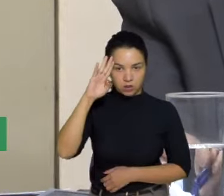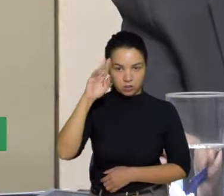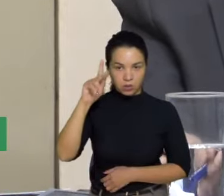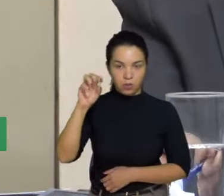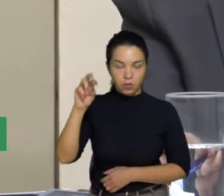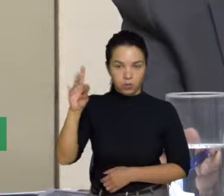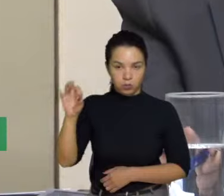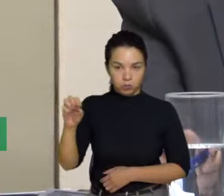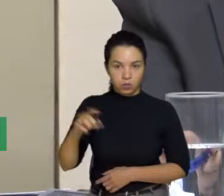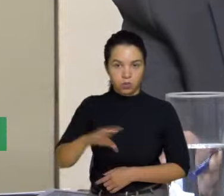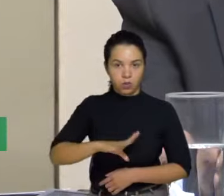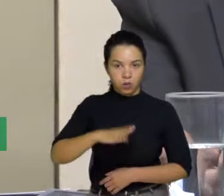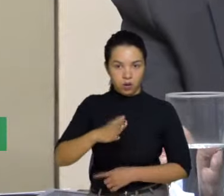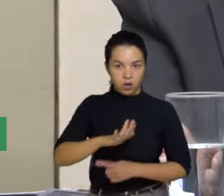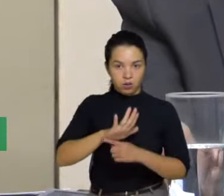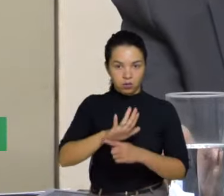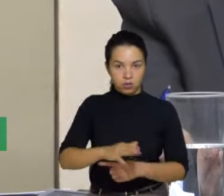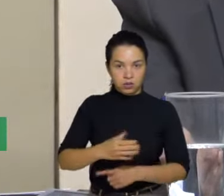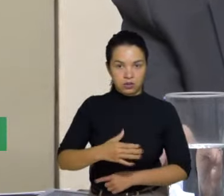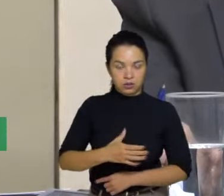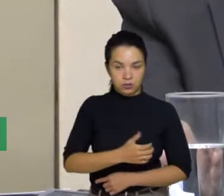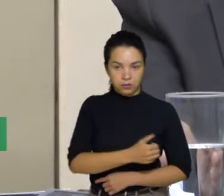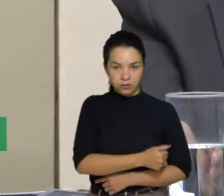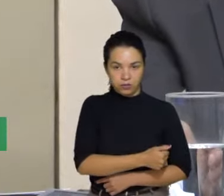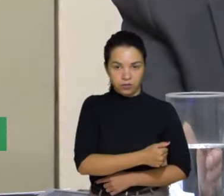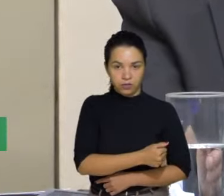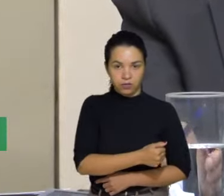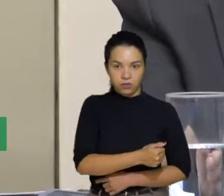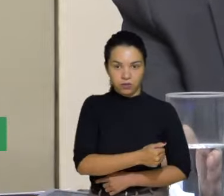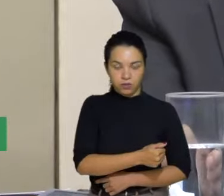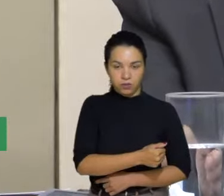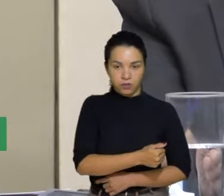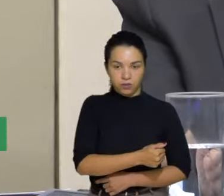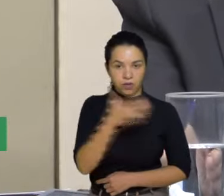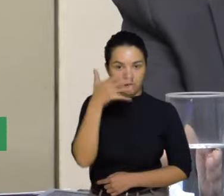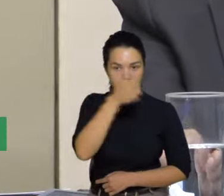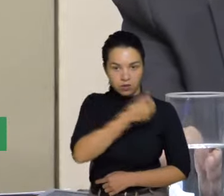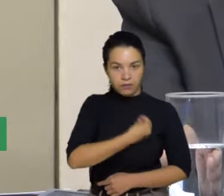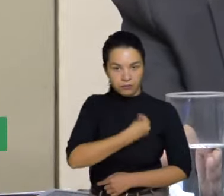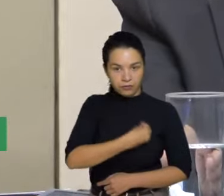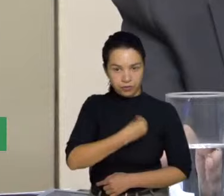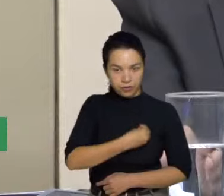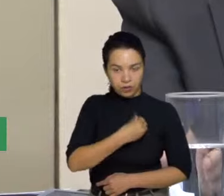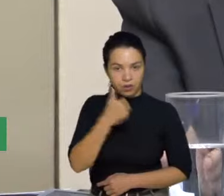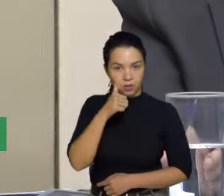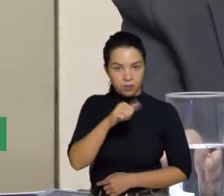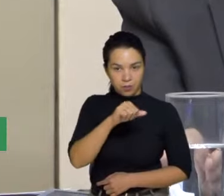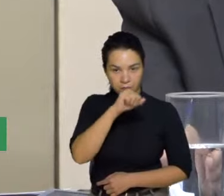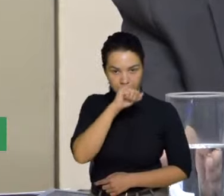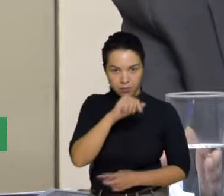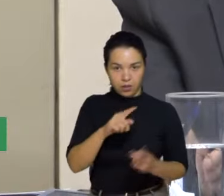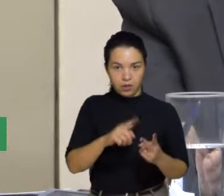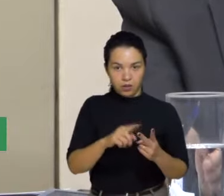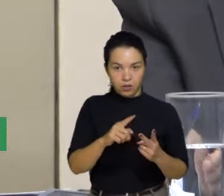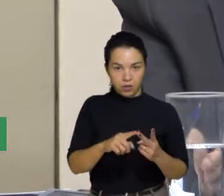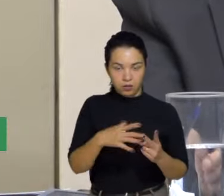pelo ato de bravura salvando a vida de mãe e filho desaparecidos na trilha do